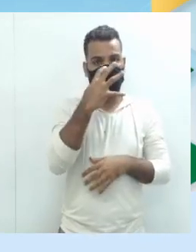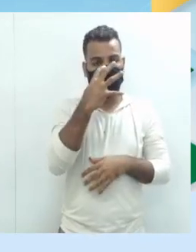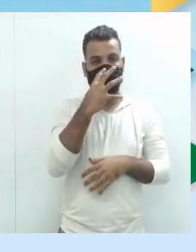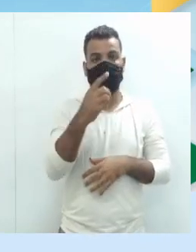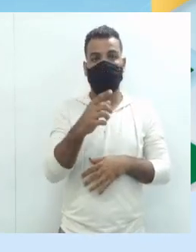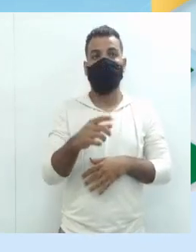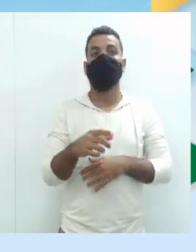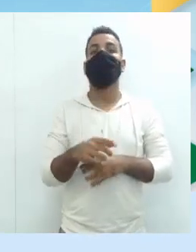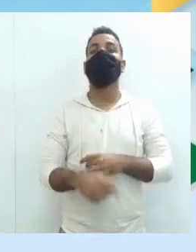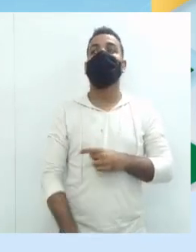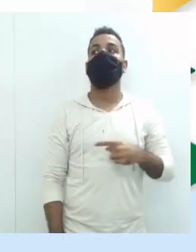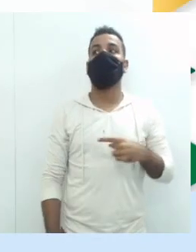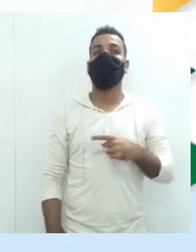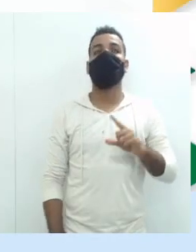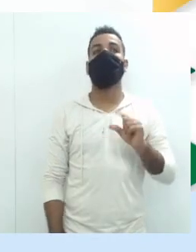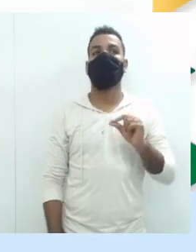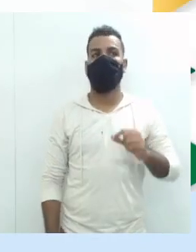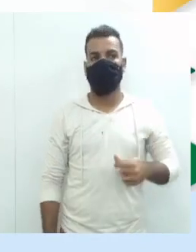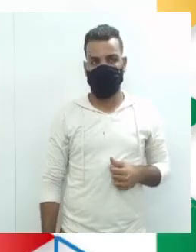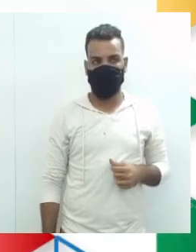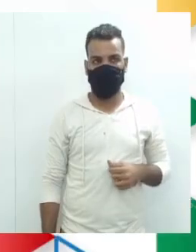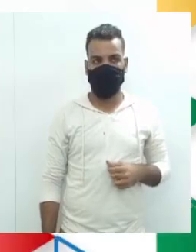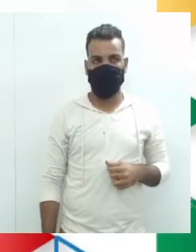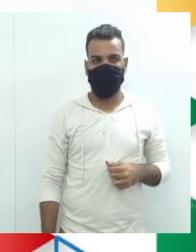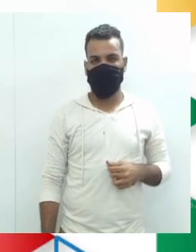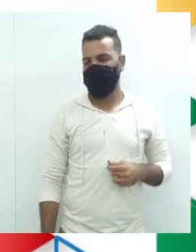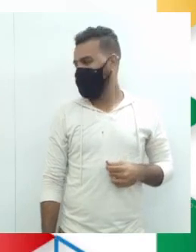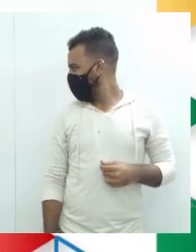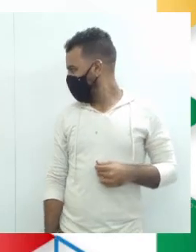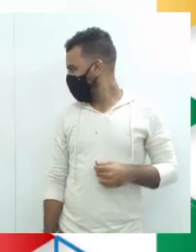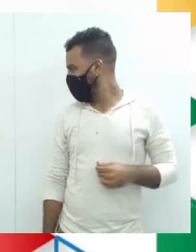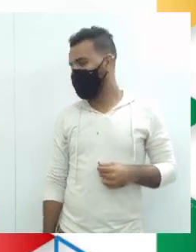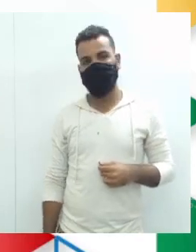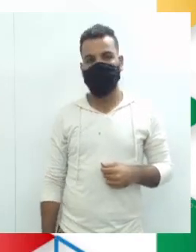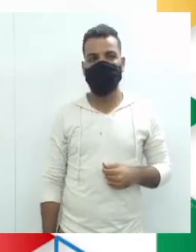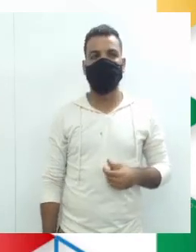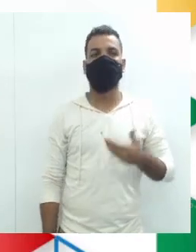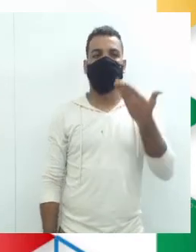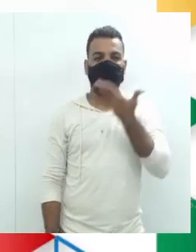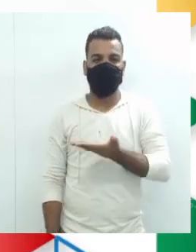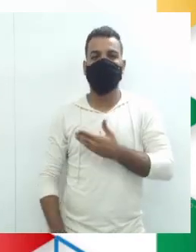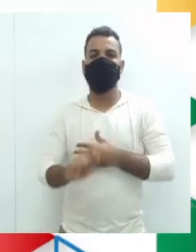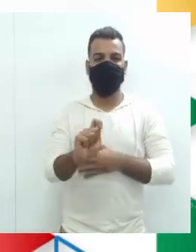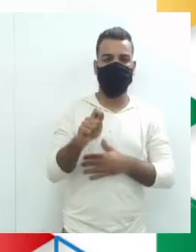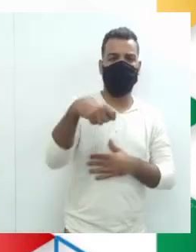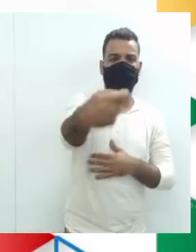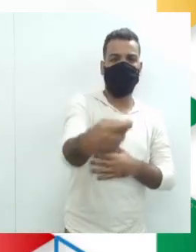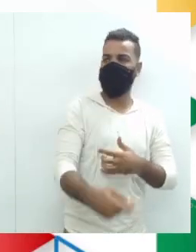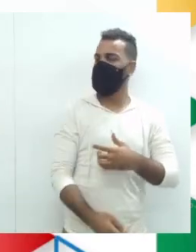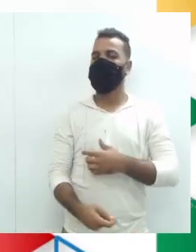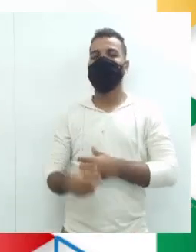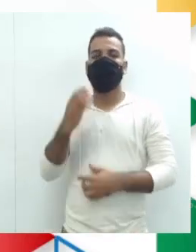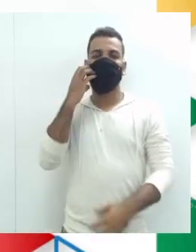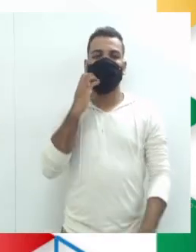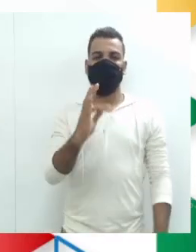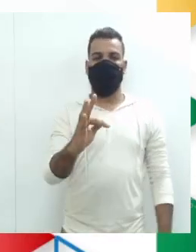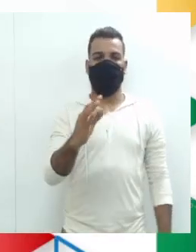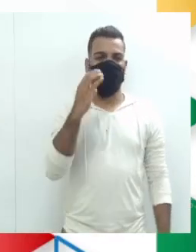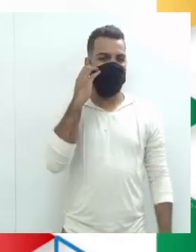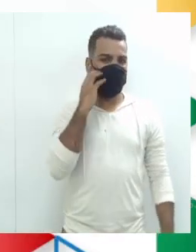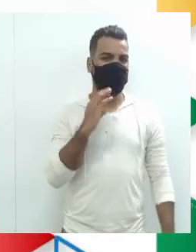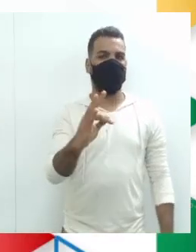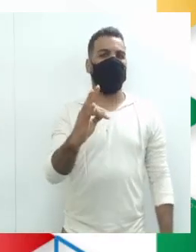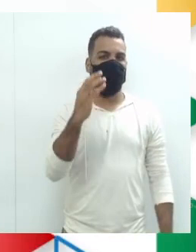quem é a citação de hoje. Olha só, hoje temos a citação dele, que é o patrono da